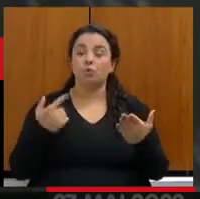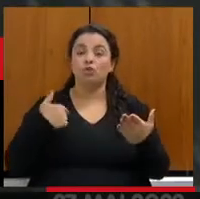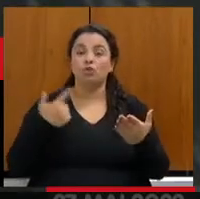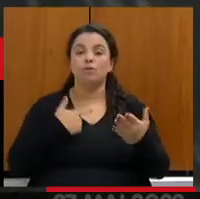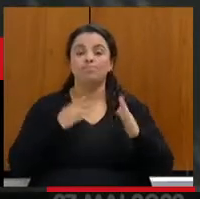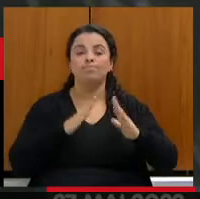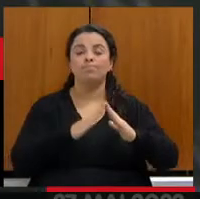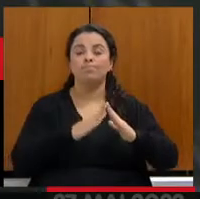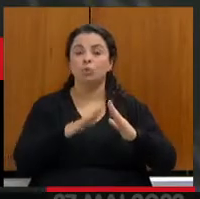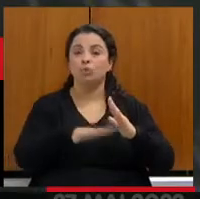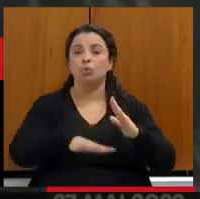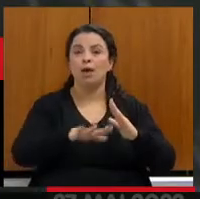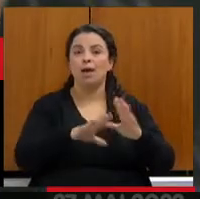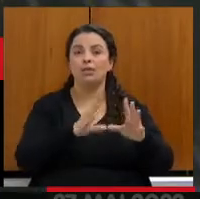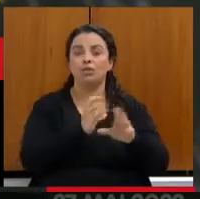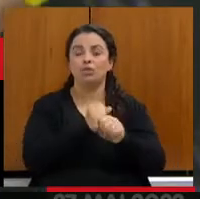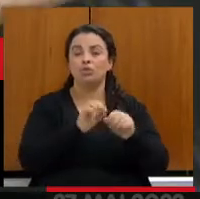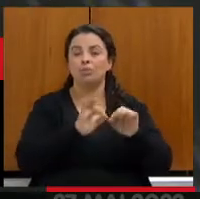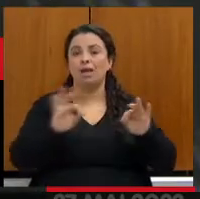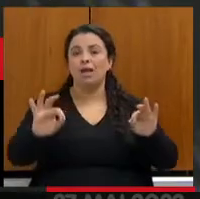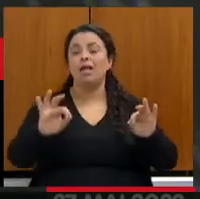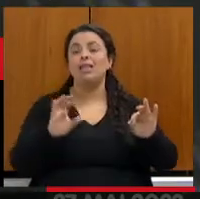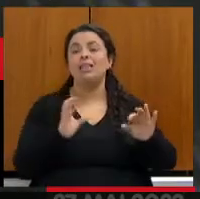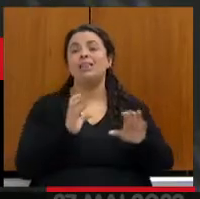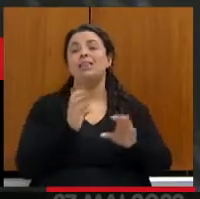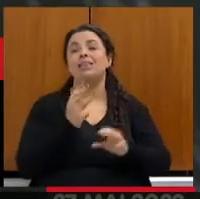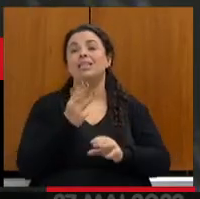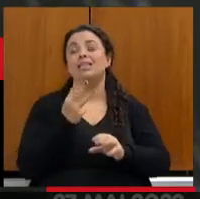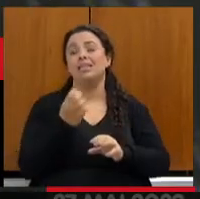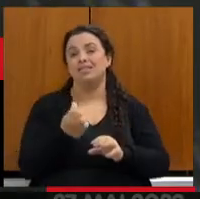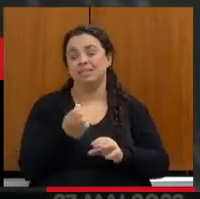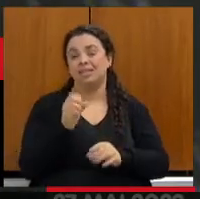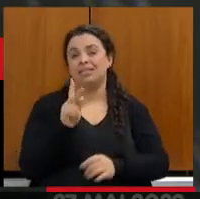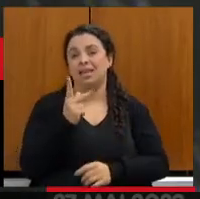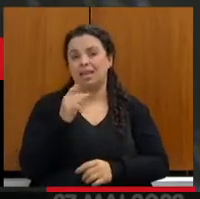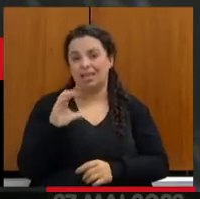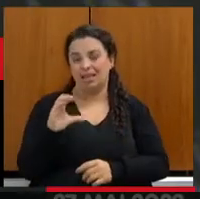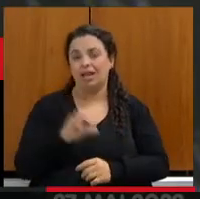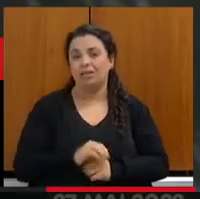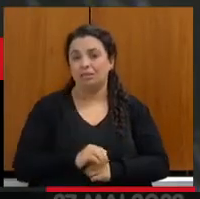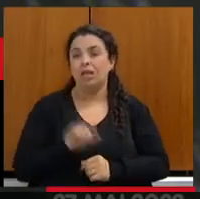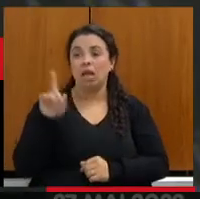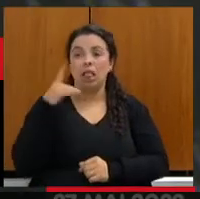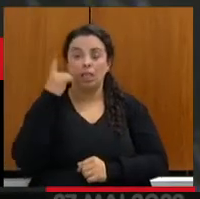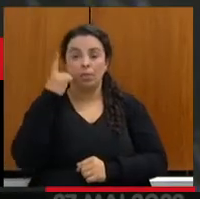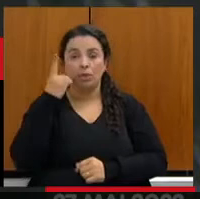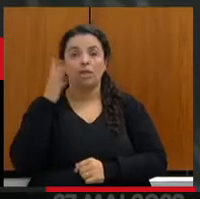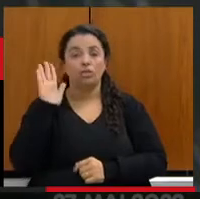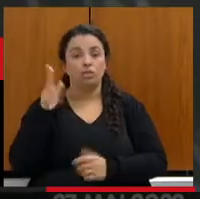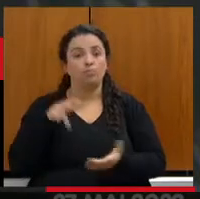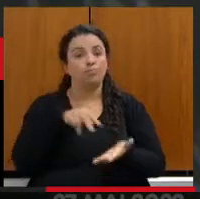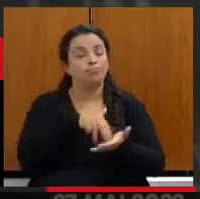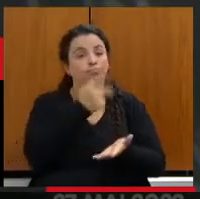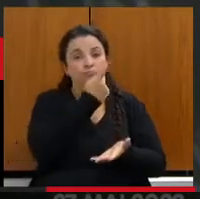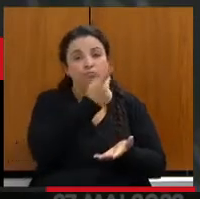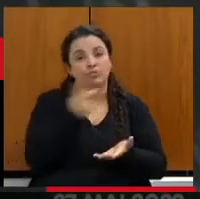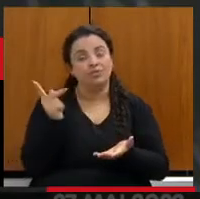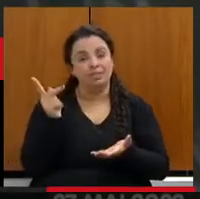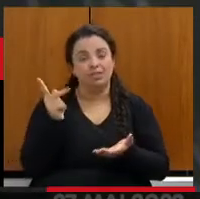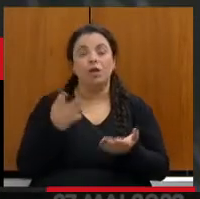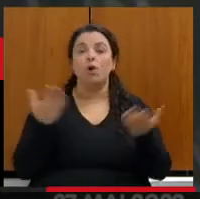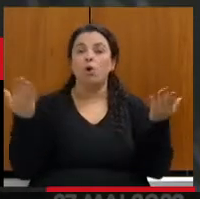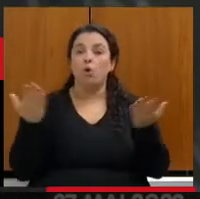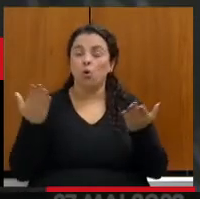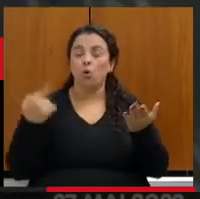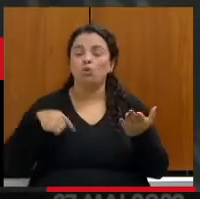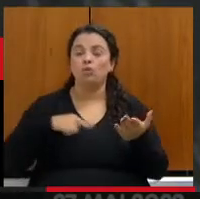de 36 hectares onde as deputadas teve o privilégio de ali nos visitar hoje a